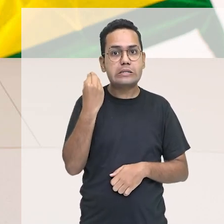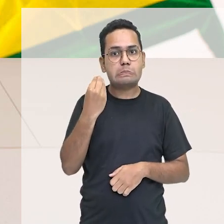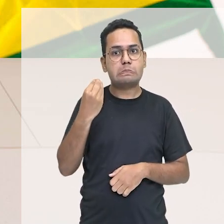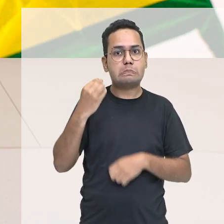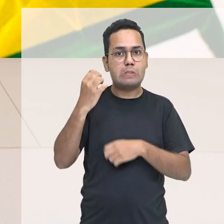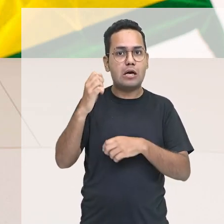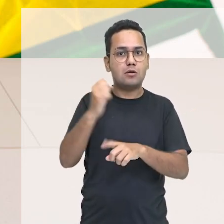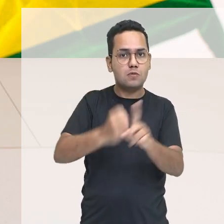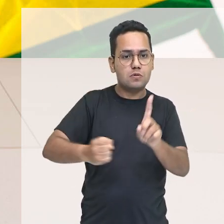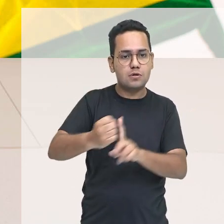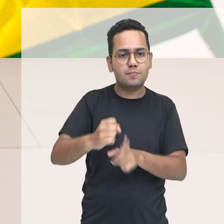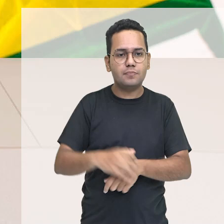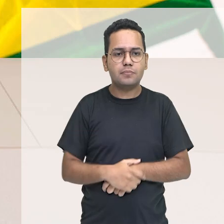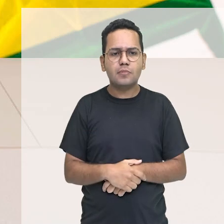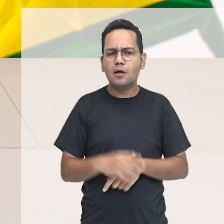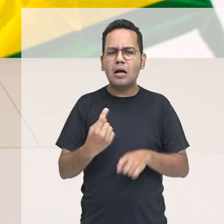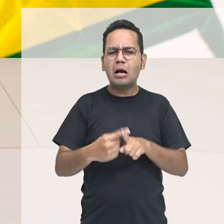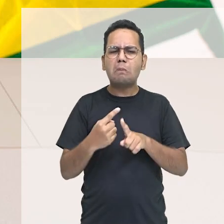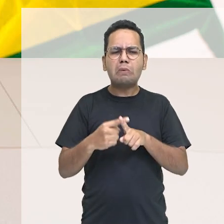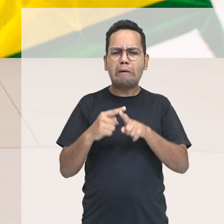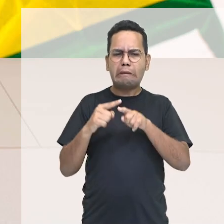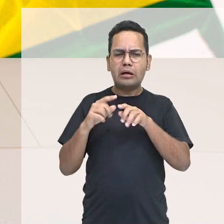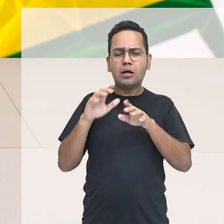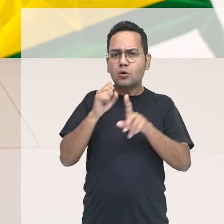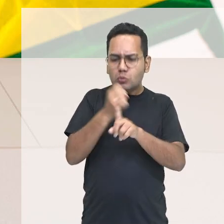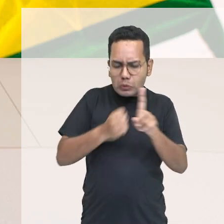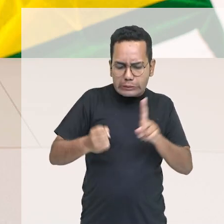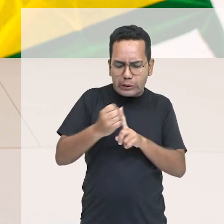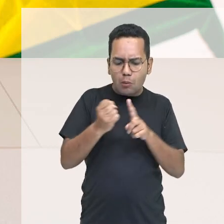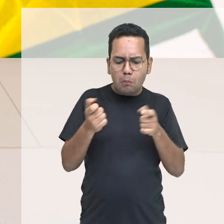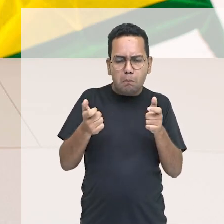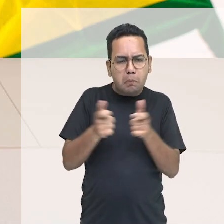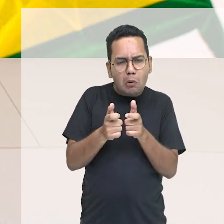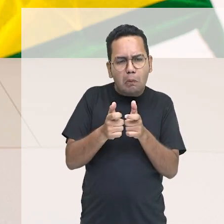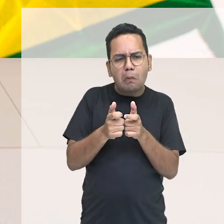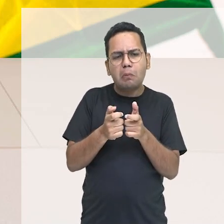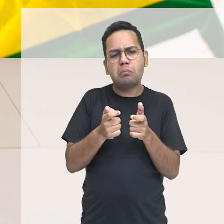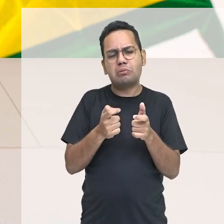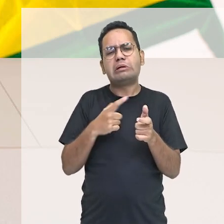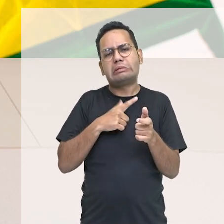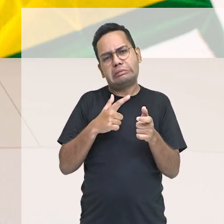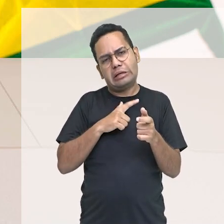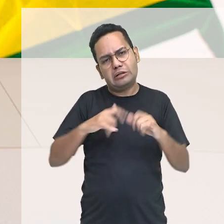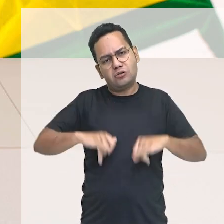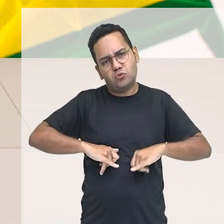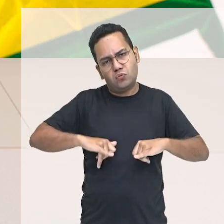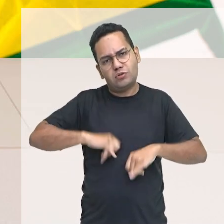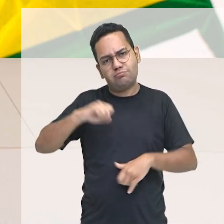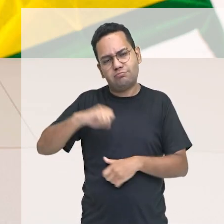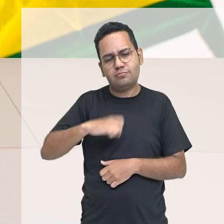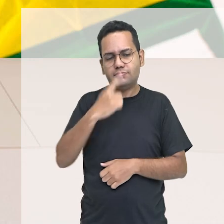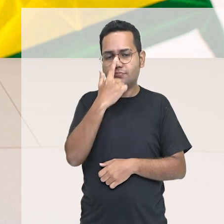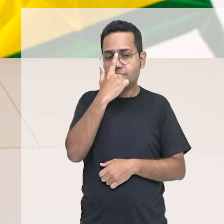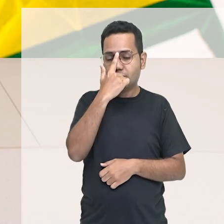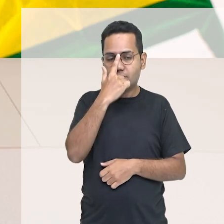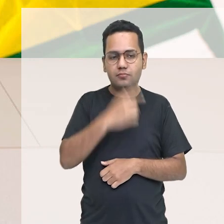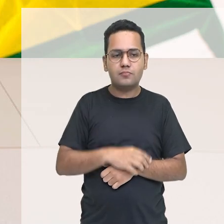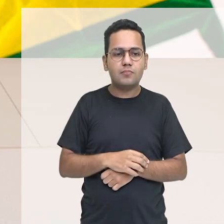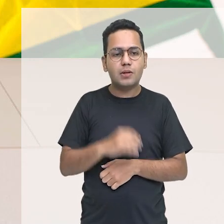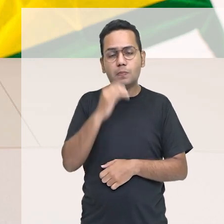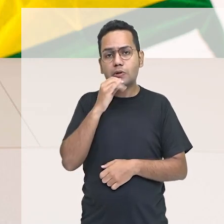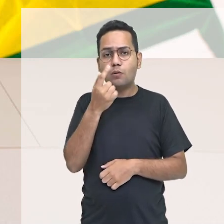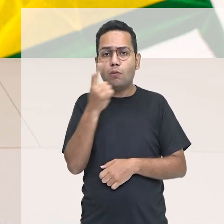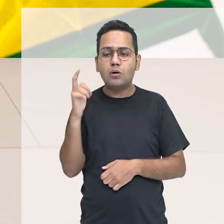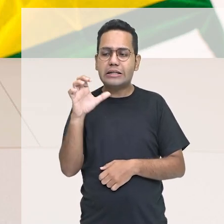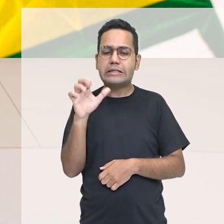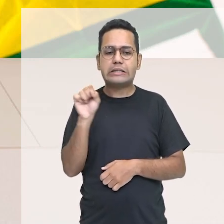prejudica grupos sociais minoritários, os que têm pouca representatividade, censura e